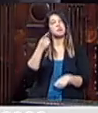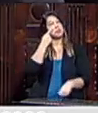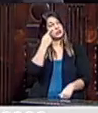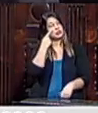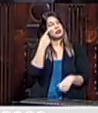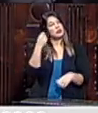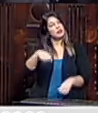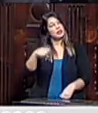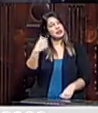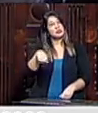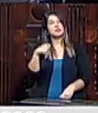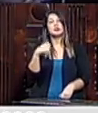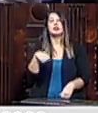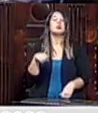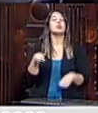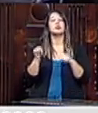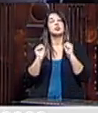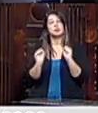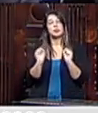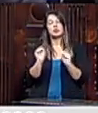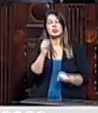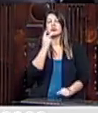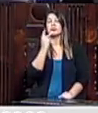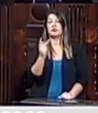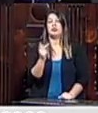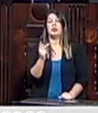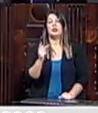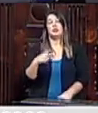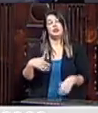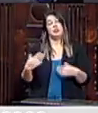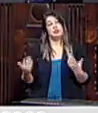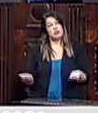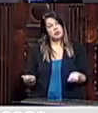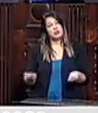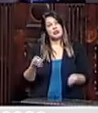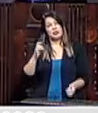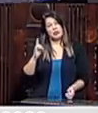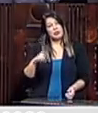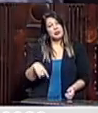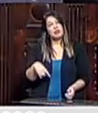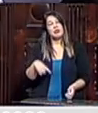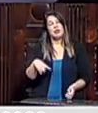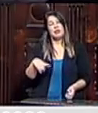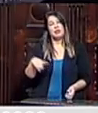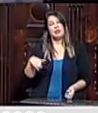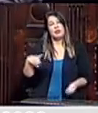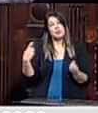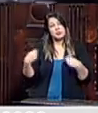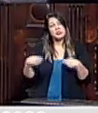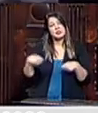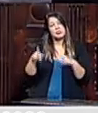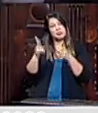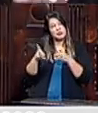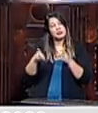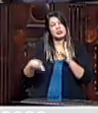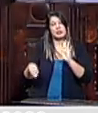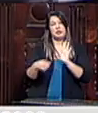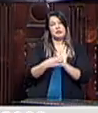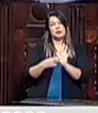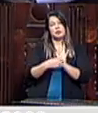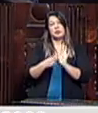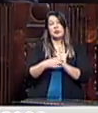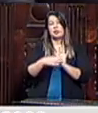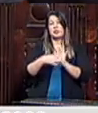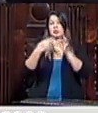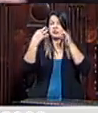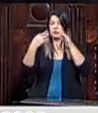avaliação e possam dizer, olha, é realmente melhor manter a proposta